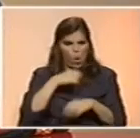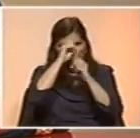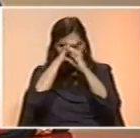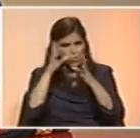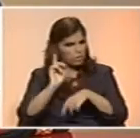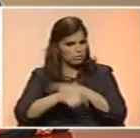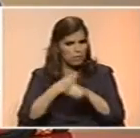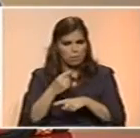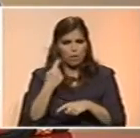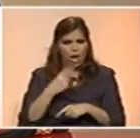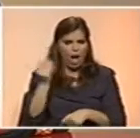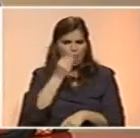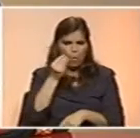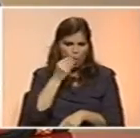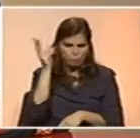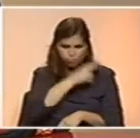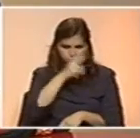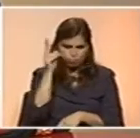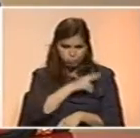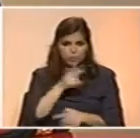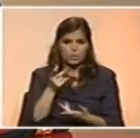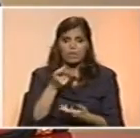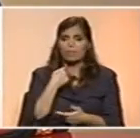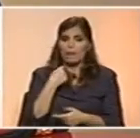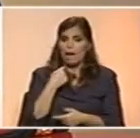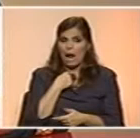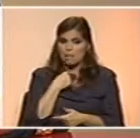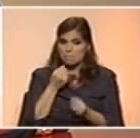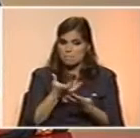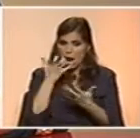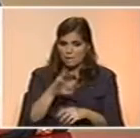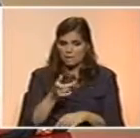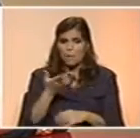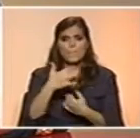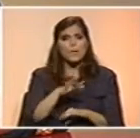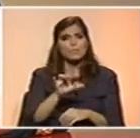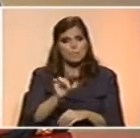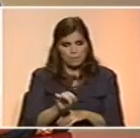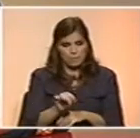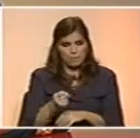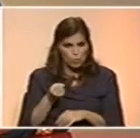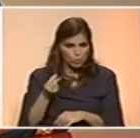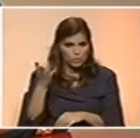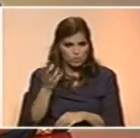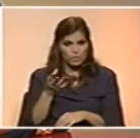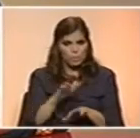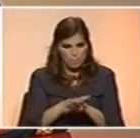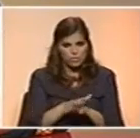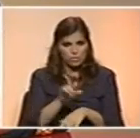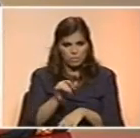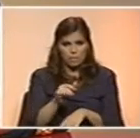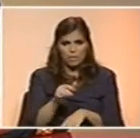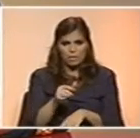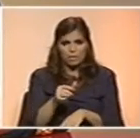que realmente há um consumo excessivo de carne, principalmente, mas também muitas vezes de peixe e